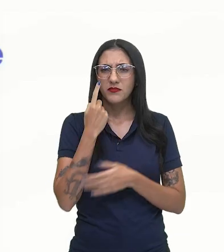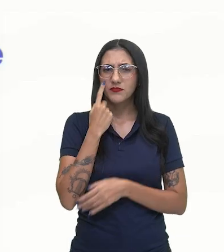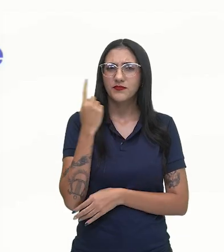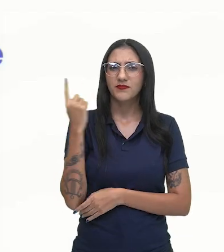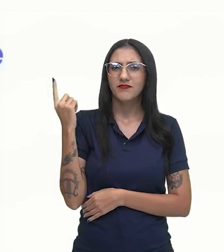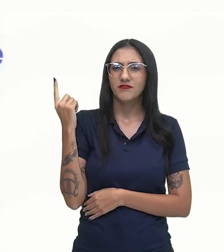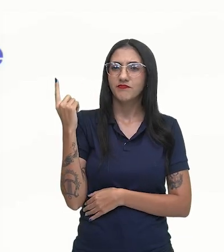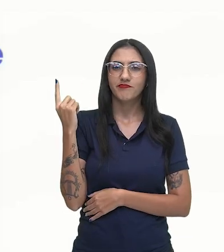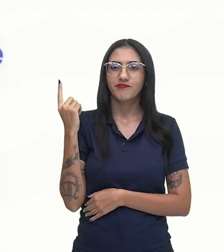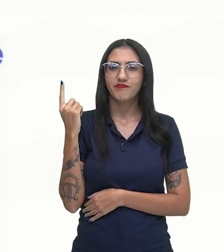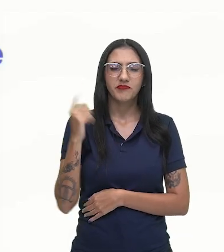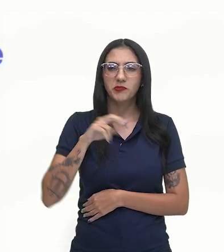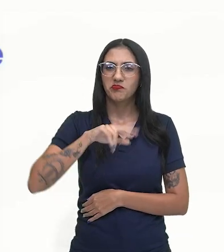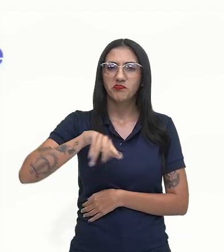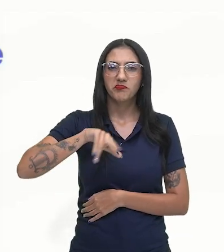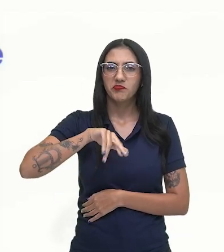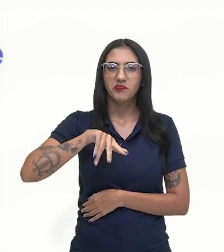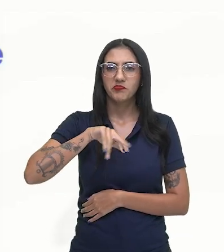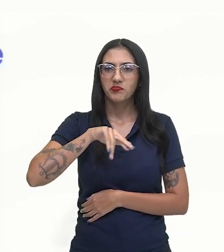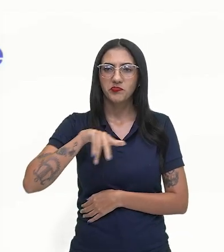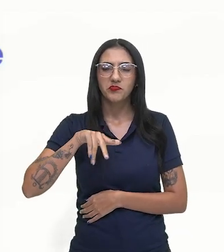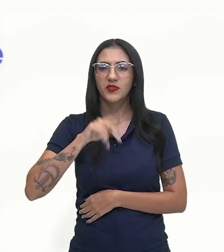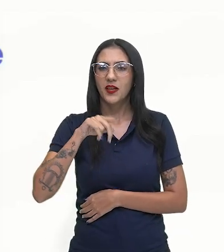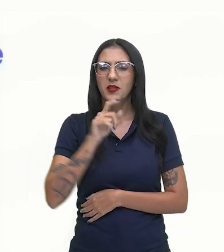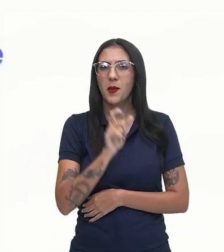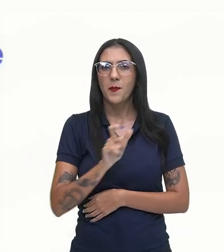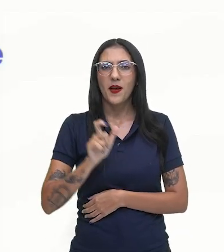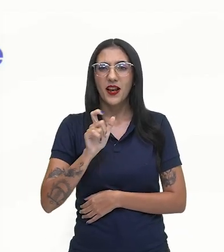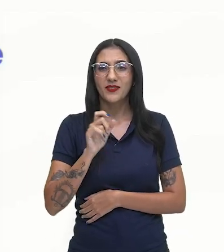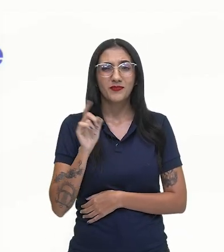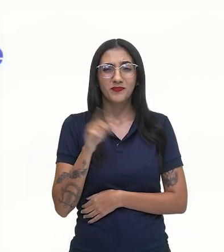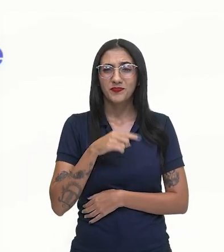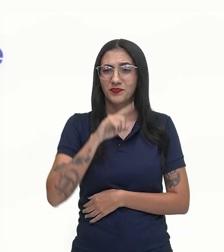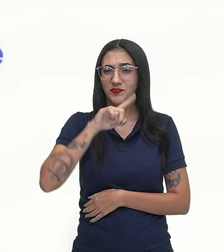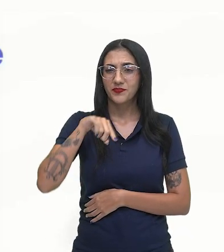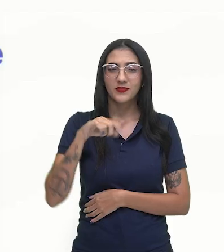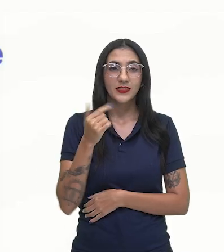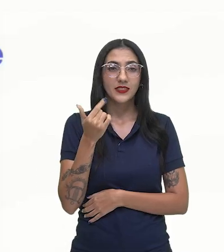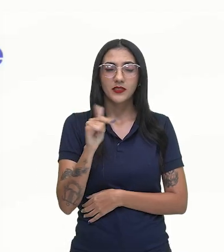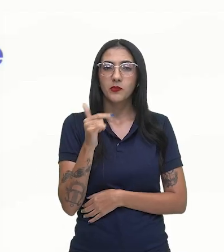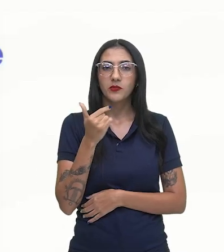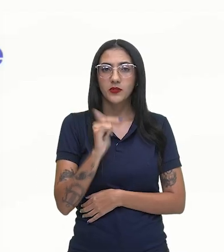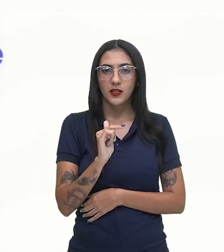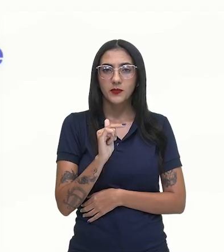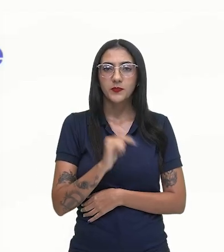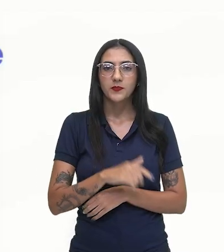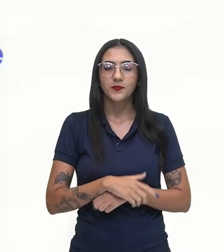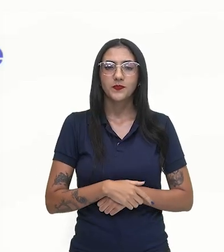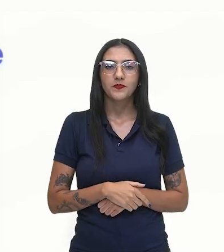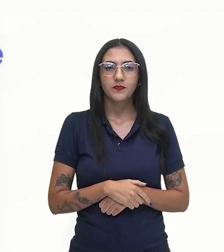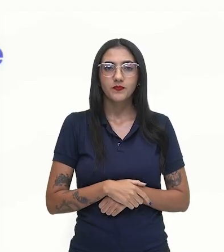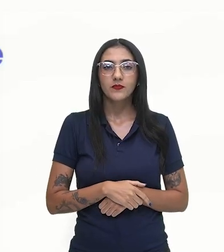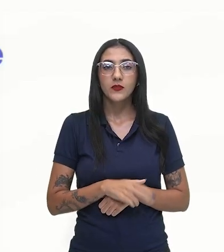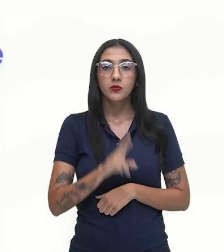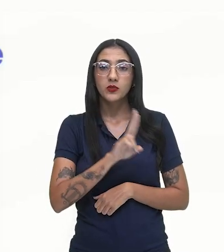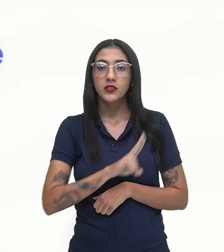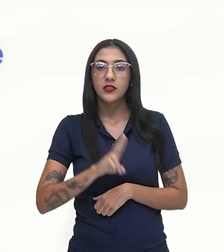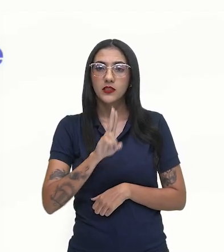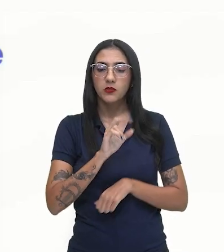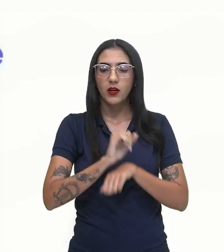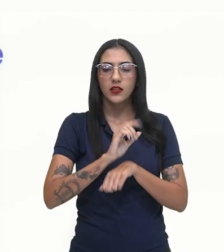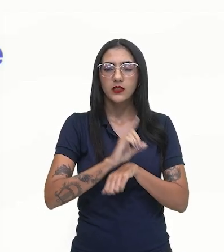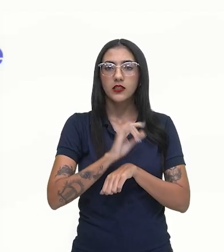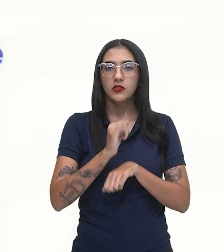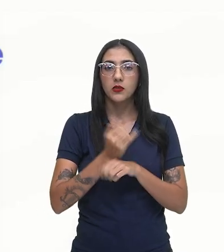gooder. Não, gente, isto não existe, ok? Não é gooder. O comparativo dele